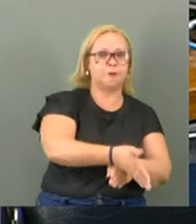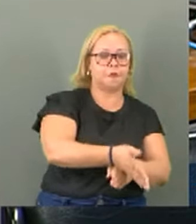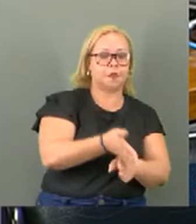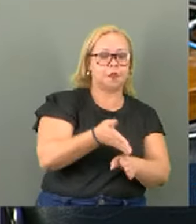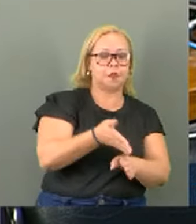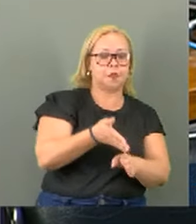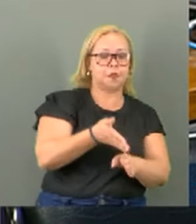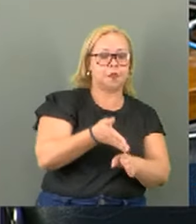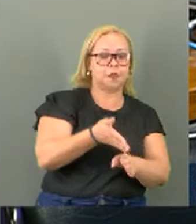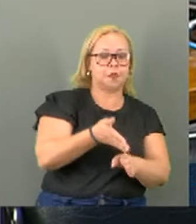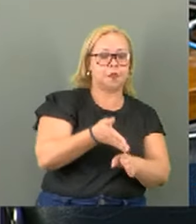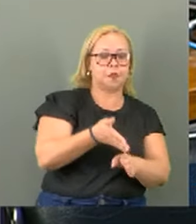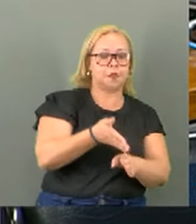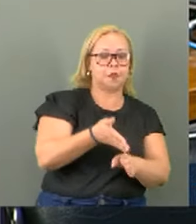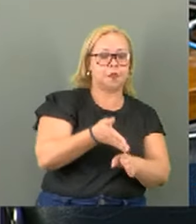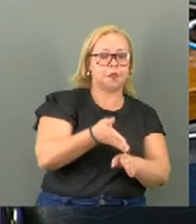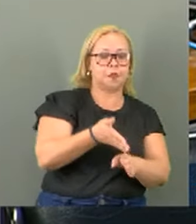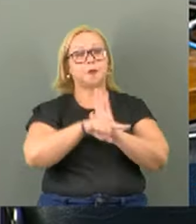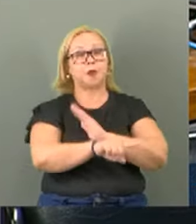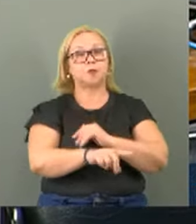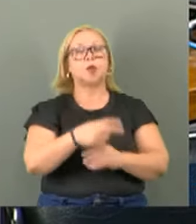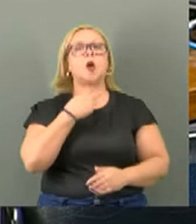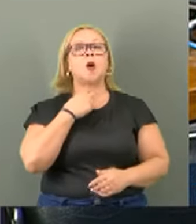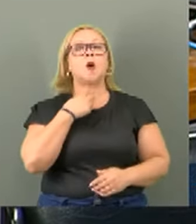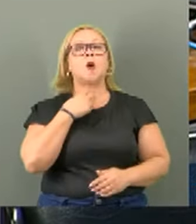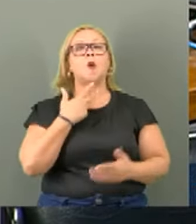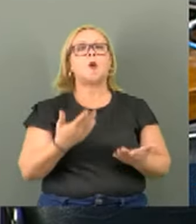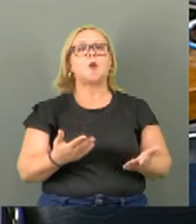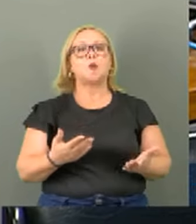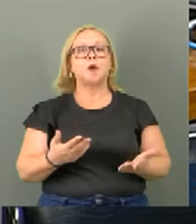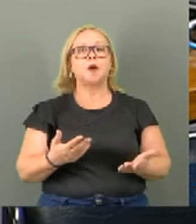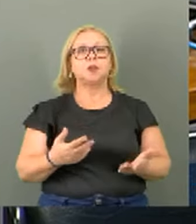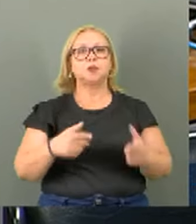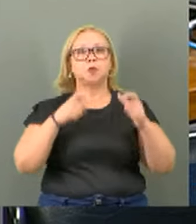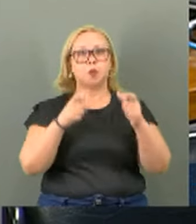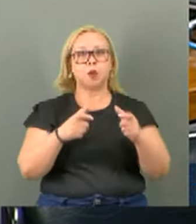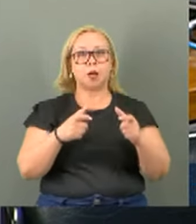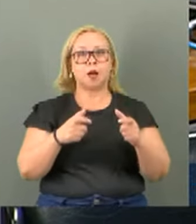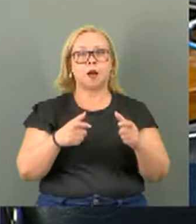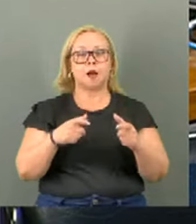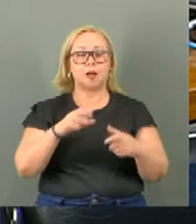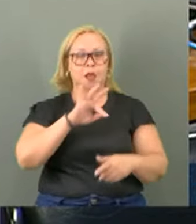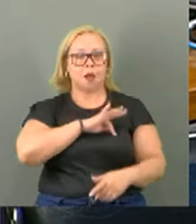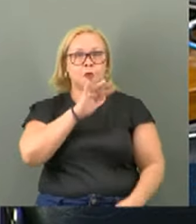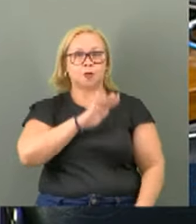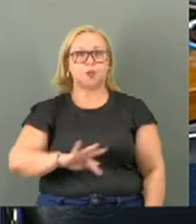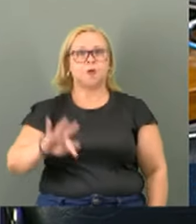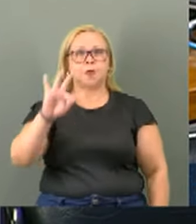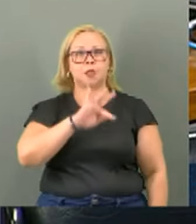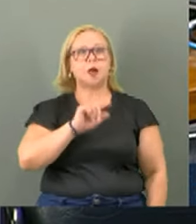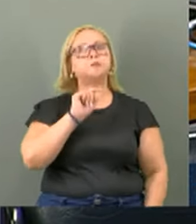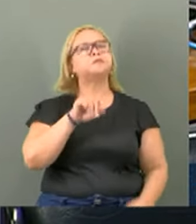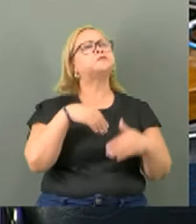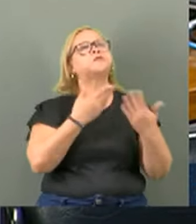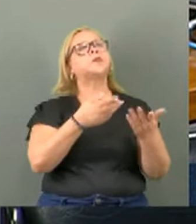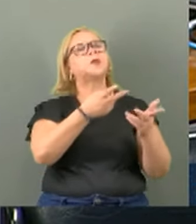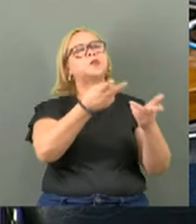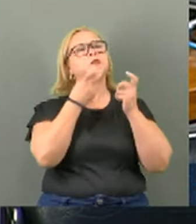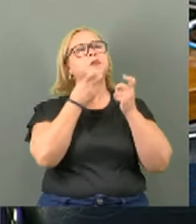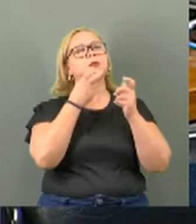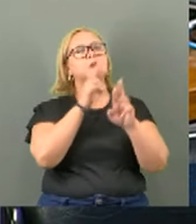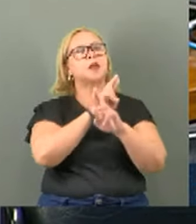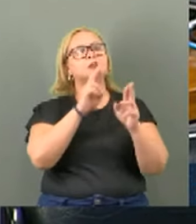como última pergunta, ocupando a posição que hoje o senhor ocupa na Polícia Federal, qual a sua visão em relação